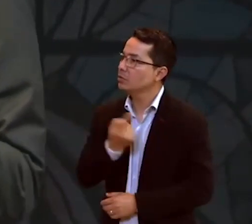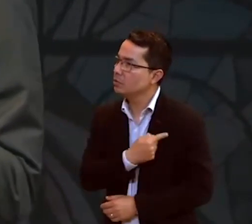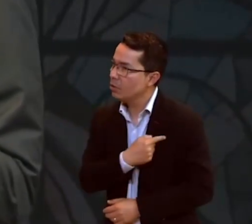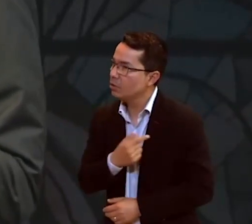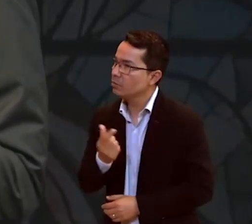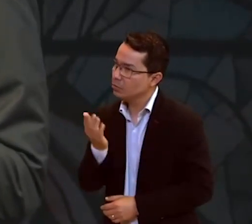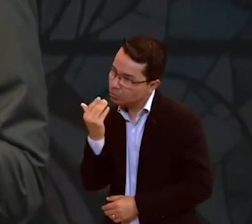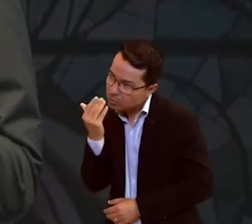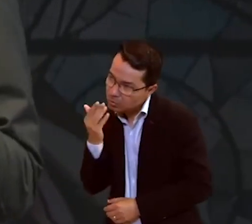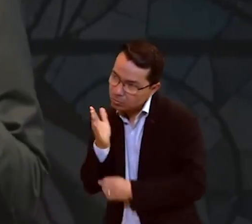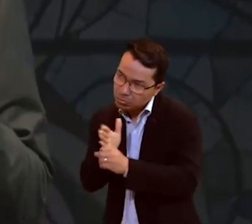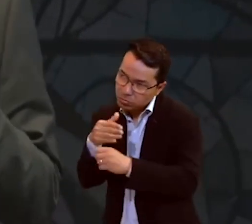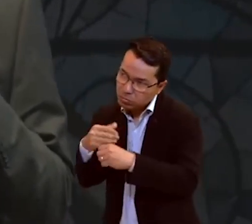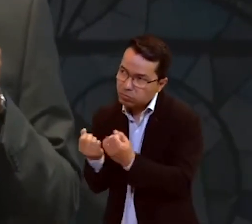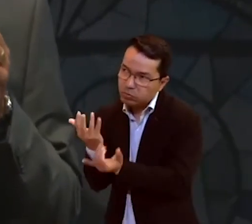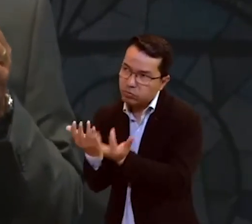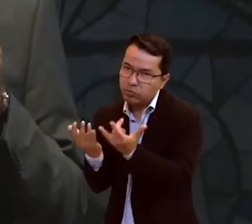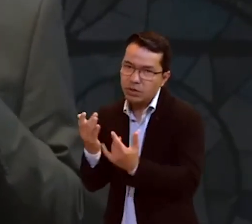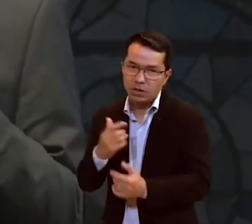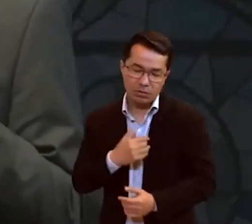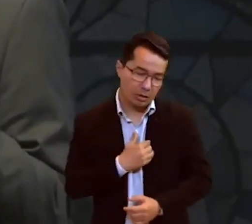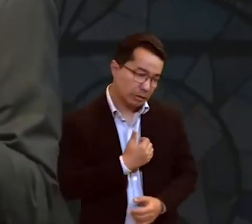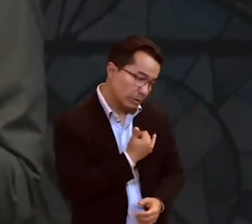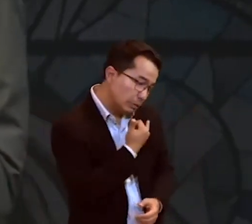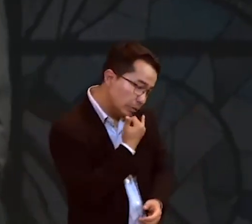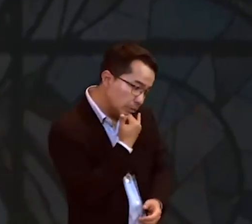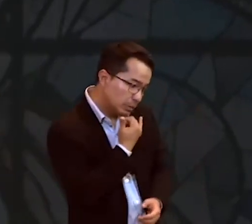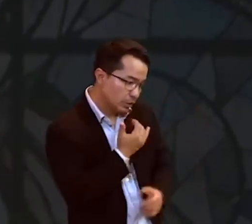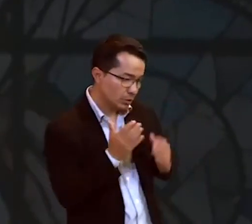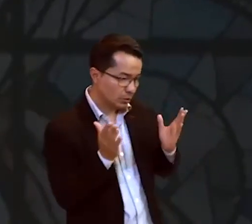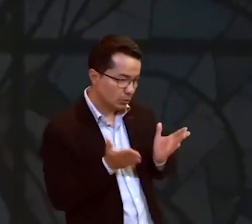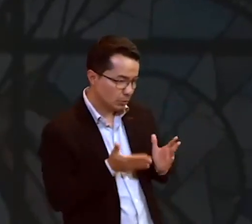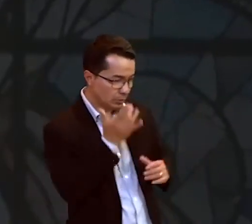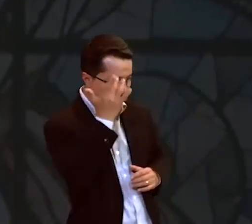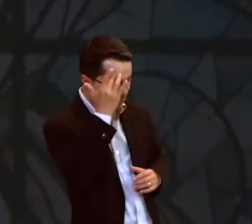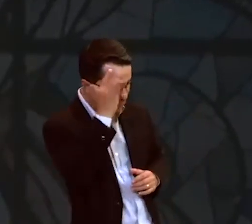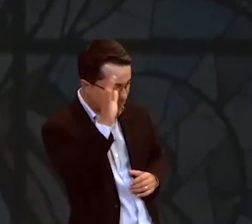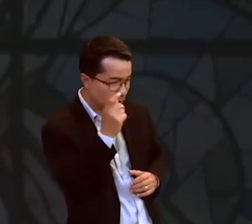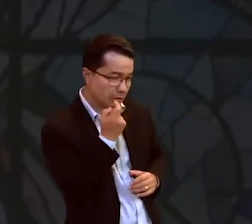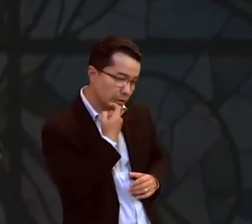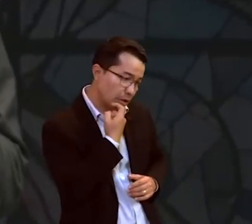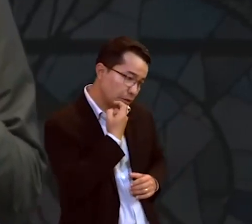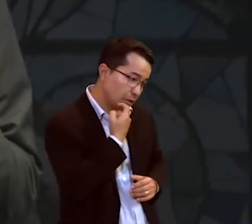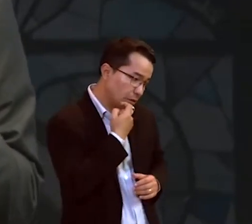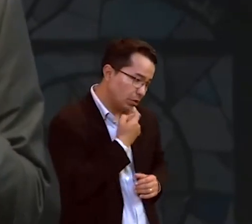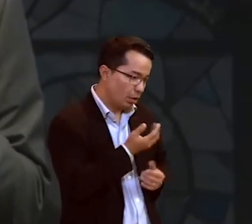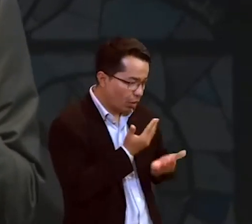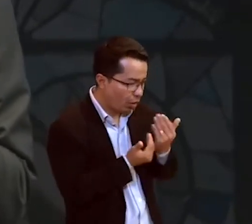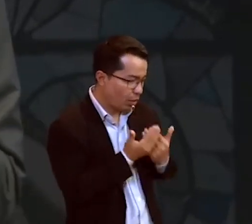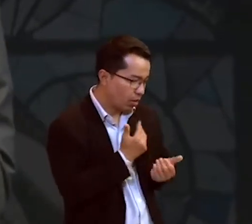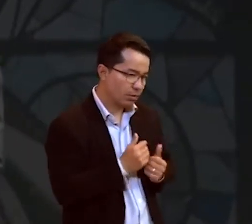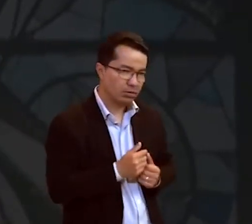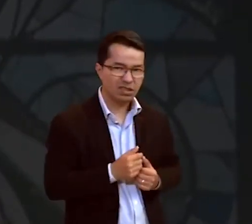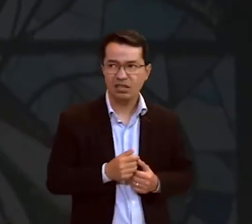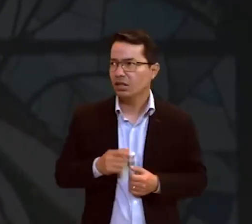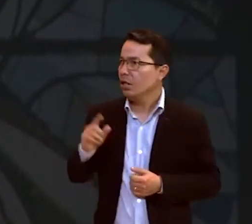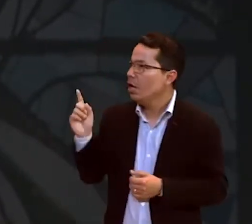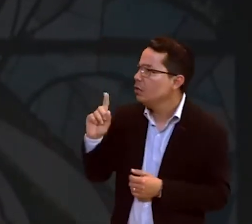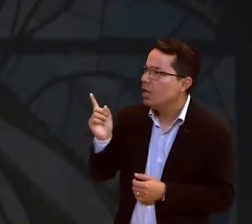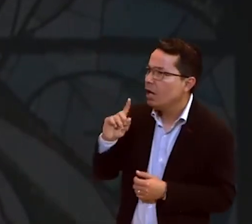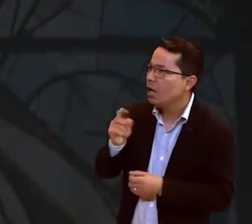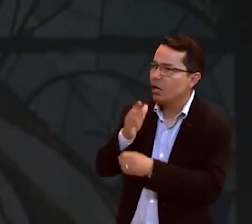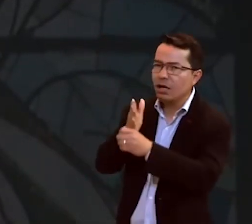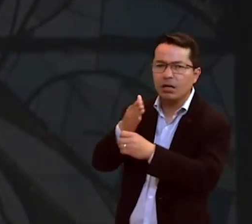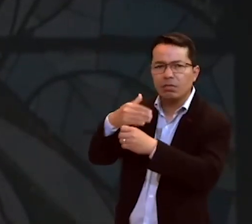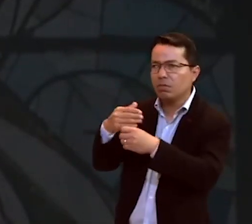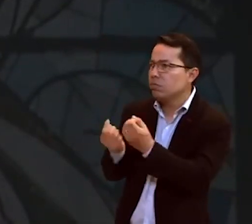culto. Eu falei, olha, eu acho que hoje não vai dar, não tem condição e tal, não dá para ficar comendo batata. Ele falou, não, mas pai, batatinha. Eu falei, pai, não